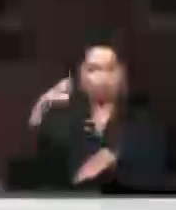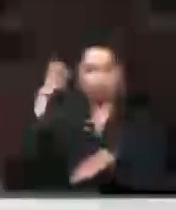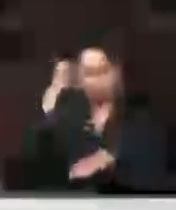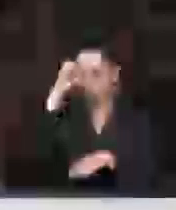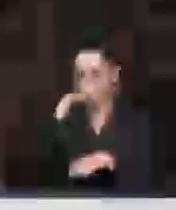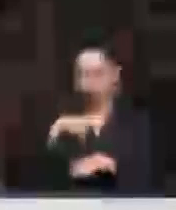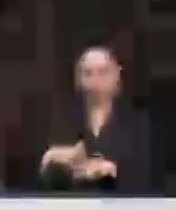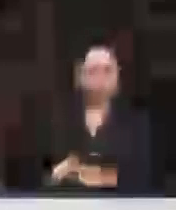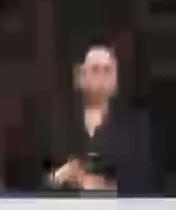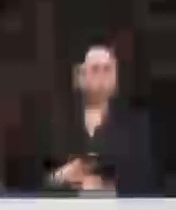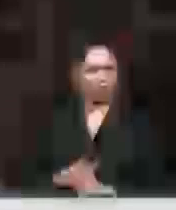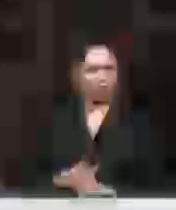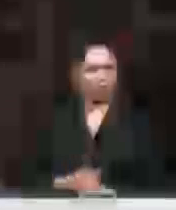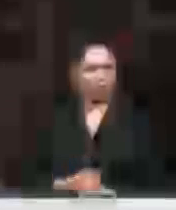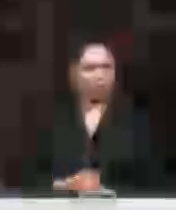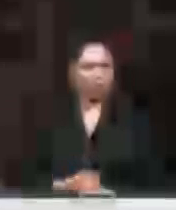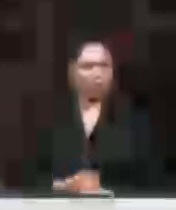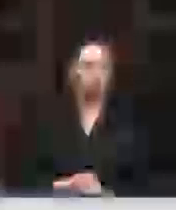estimar as receitas.